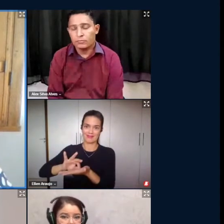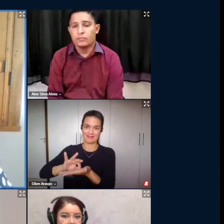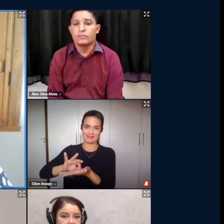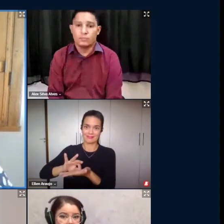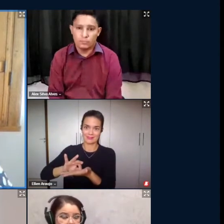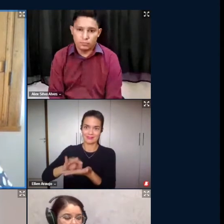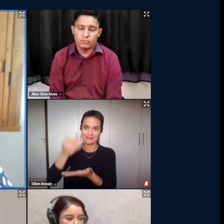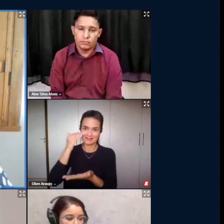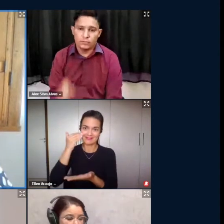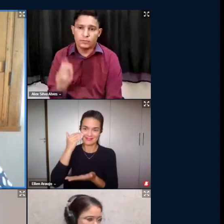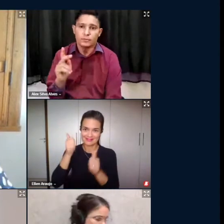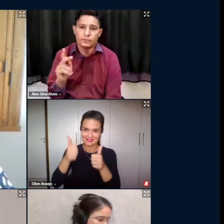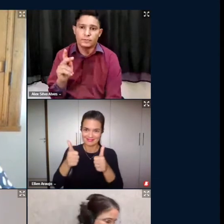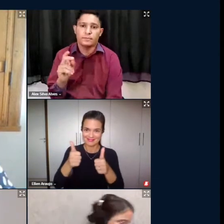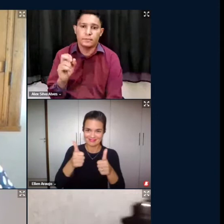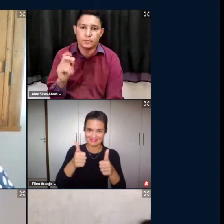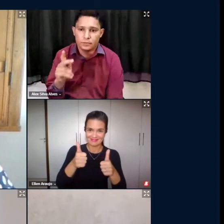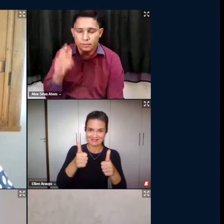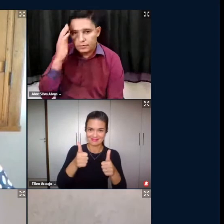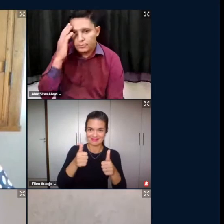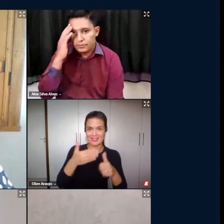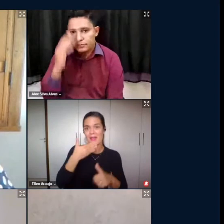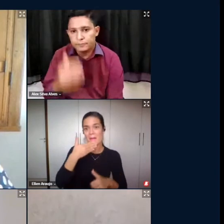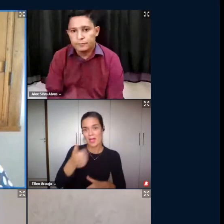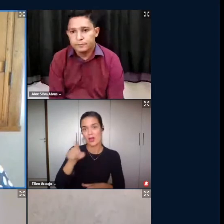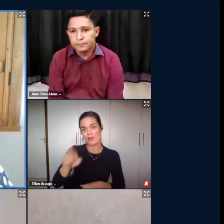por Dias.